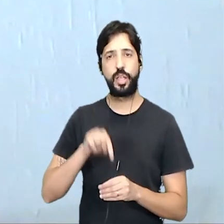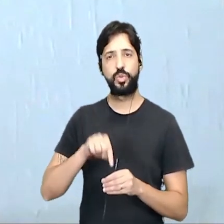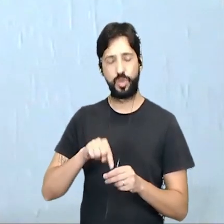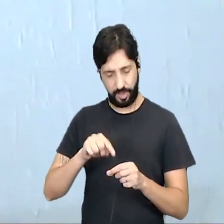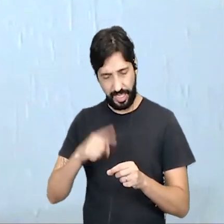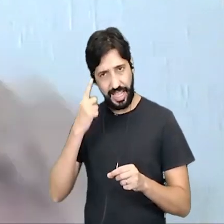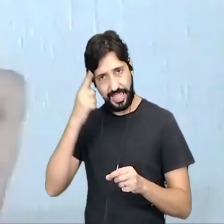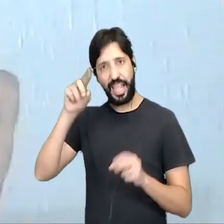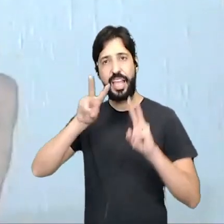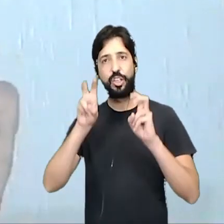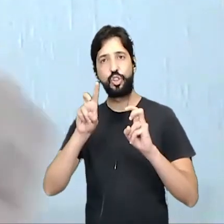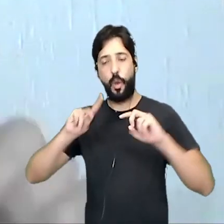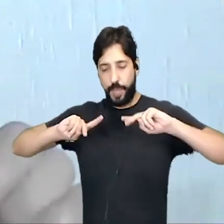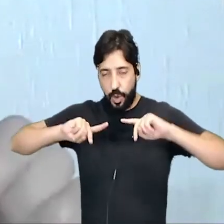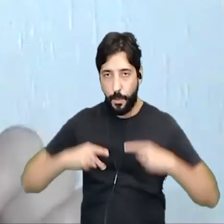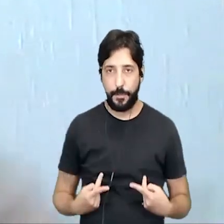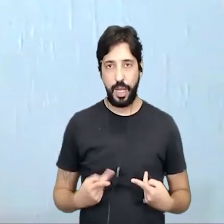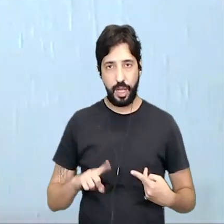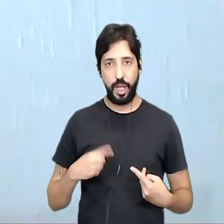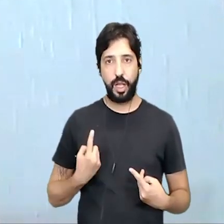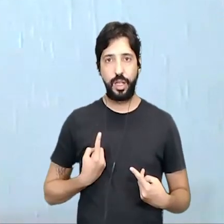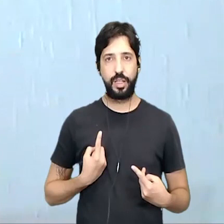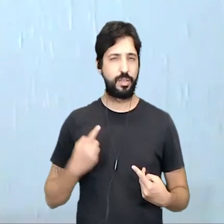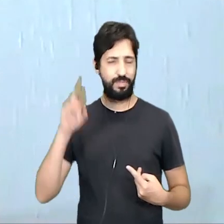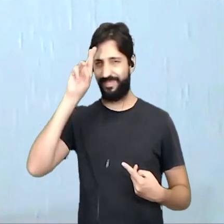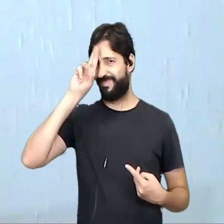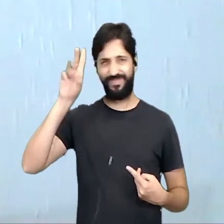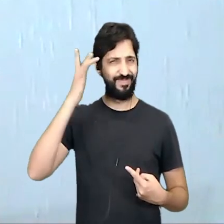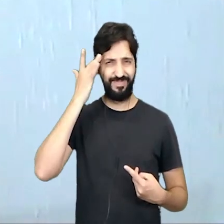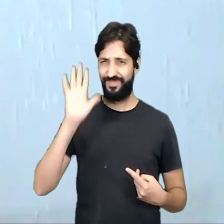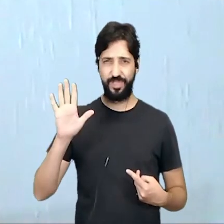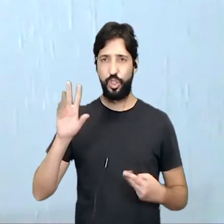de uma ideia sobre nós humanos,